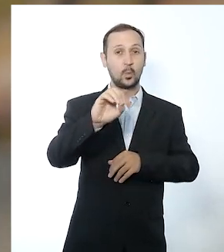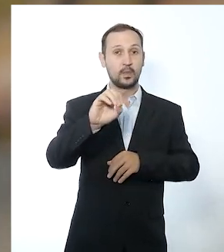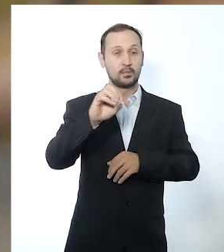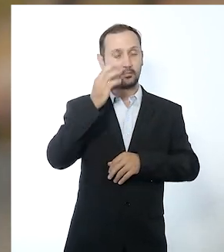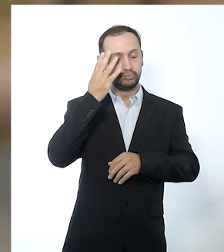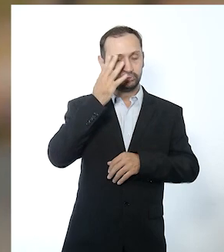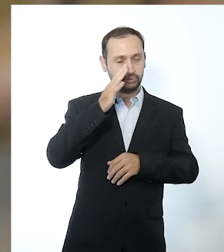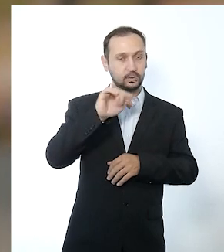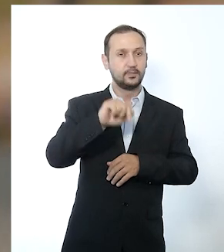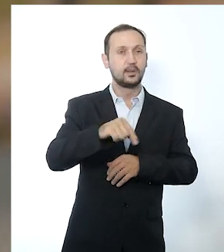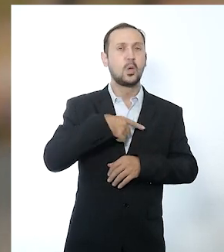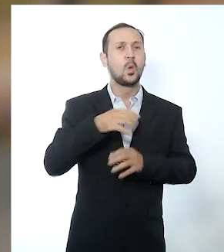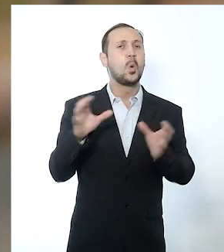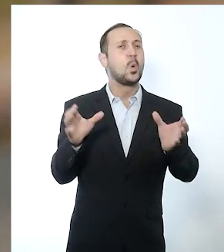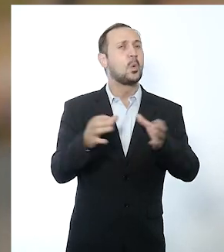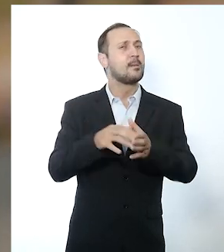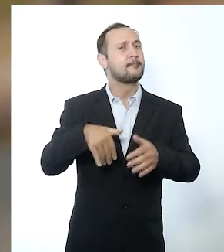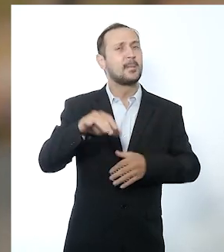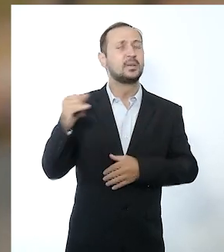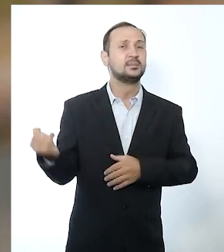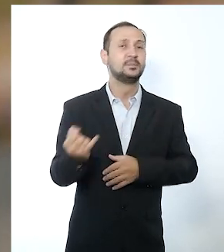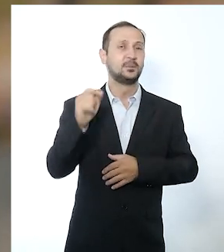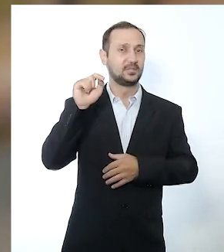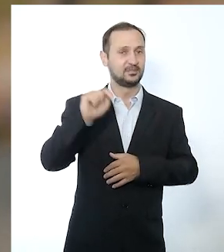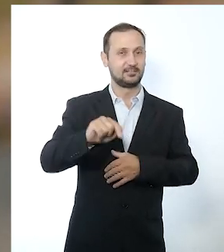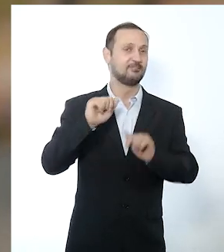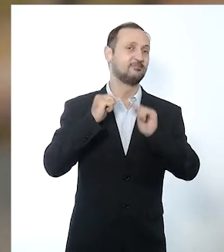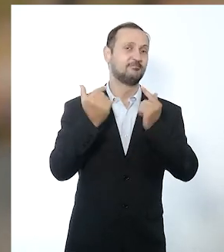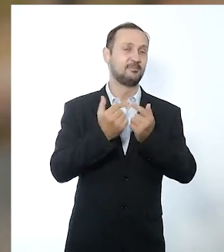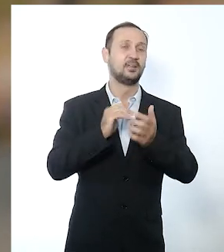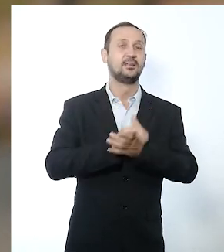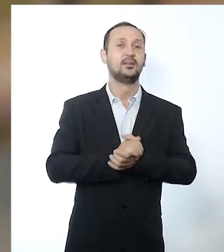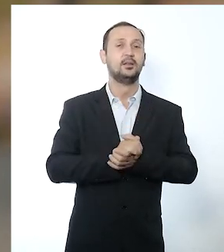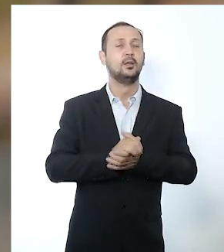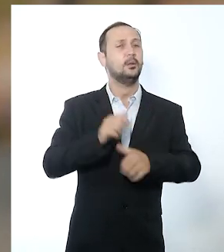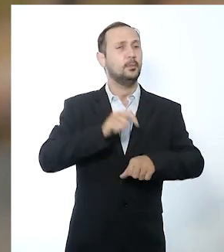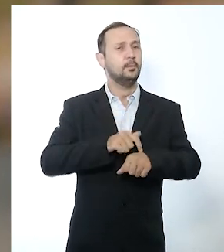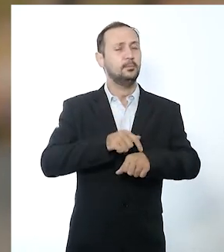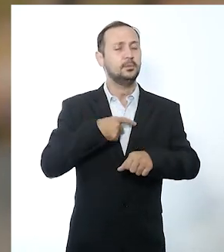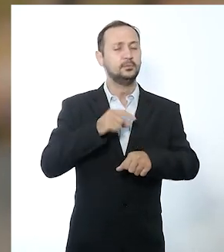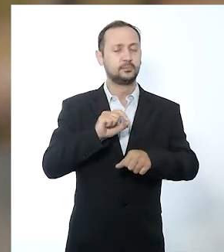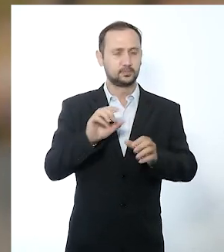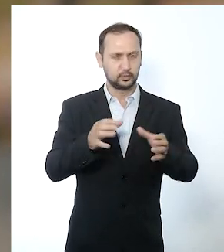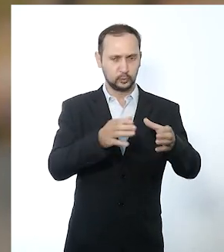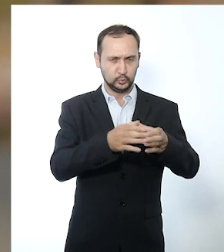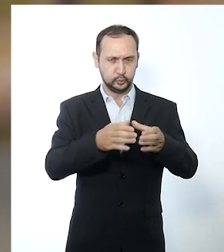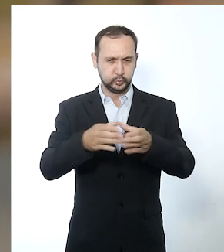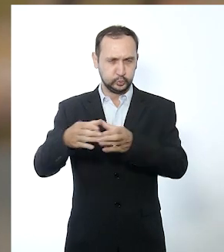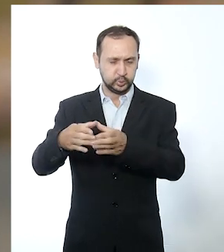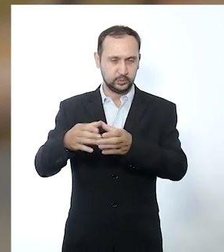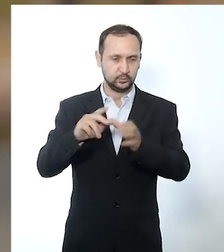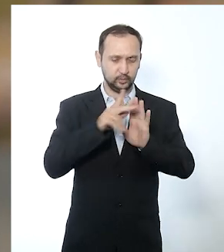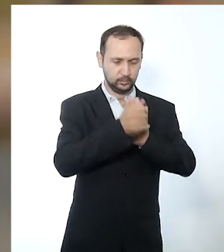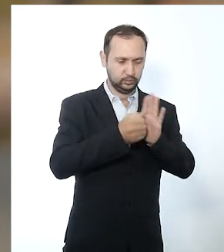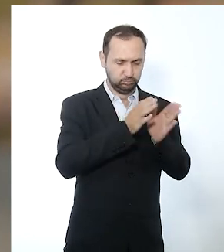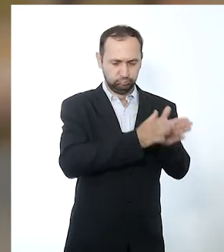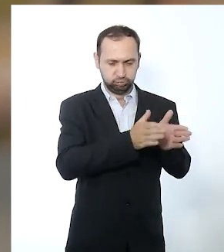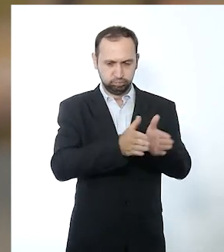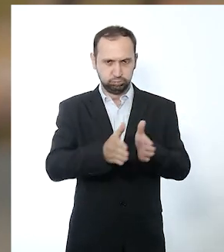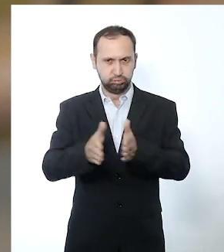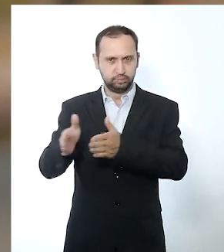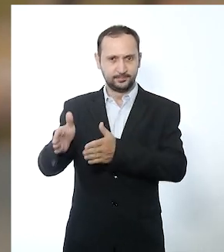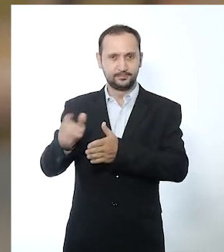vezes. É a comissão mais importante da Casa de Leis, por onde passam todos os projetos apresentados